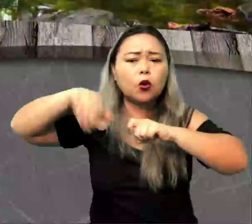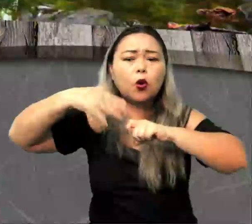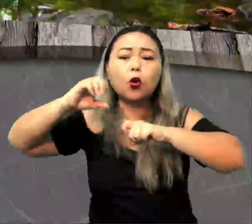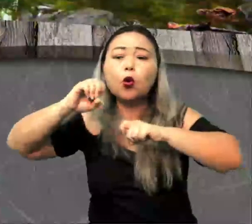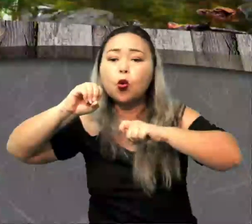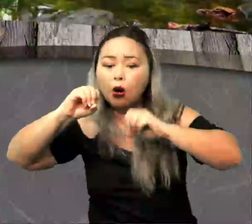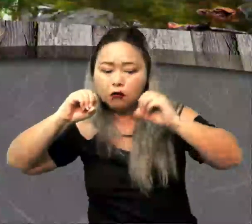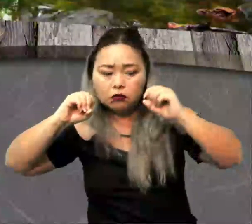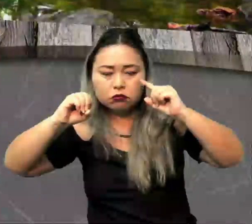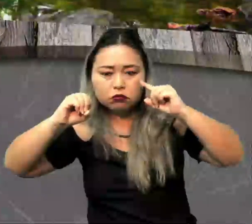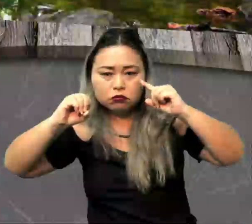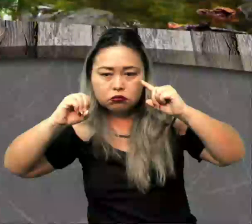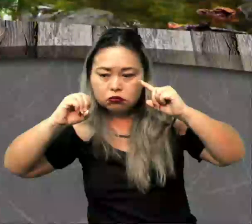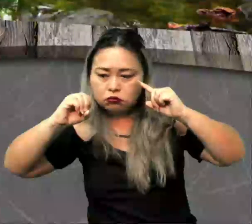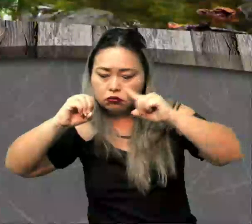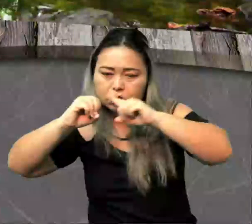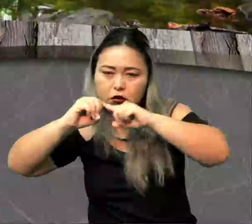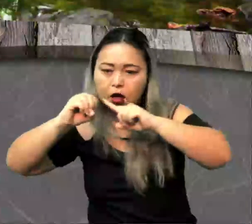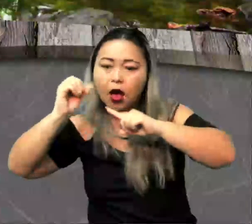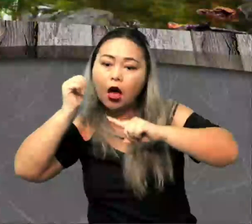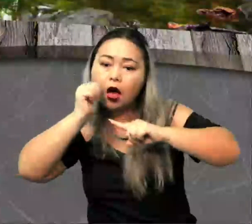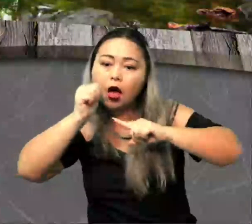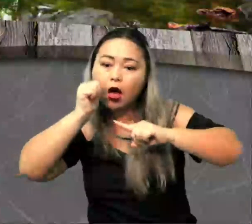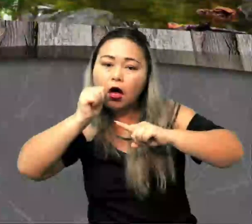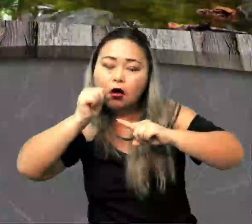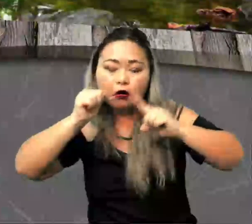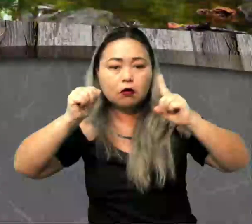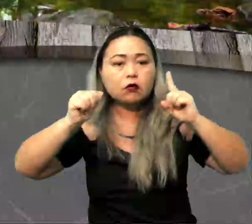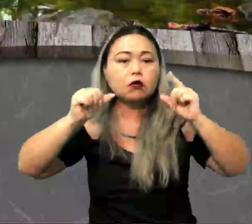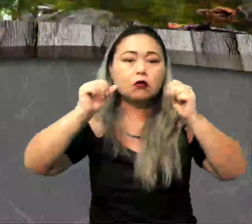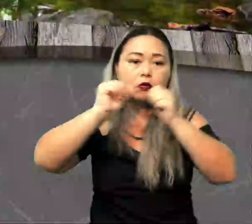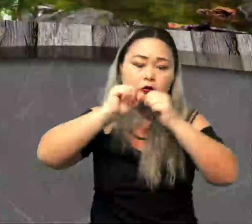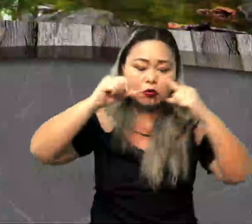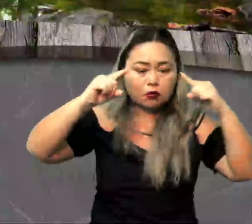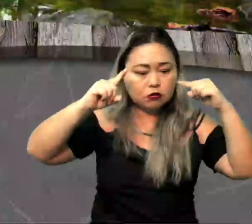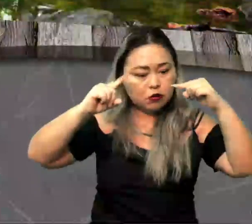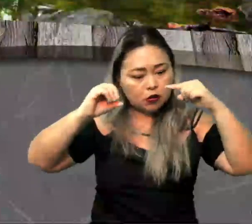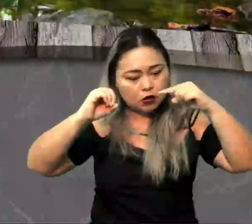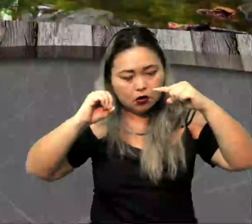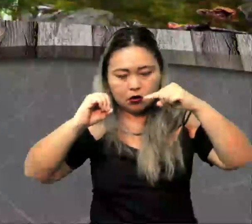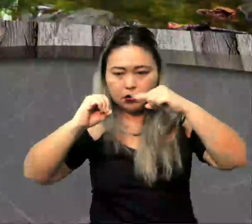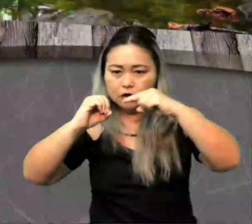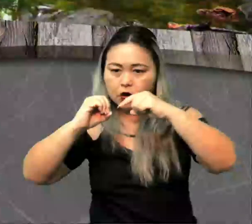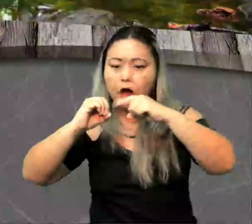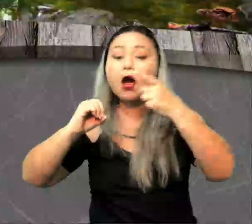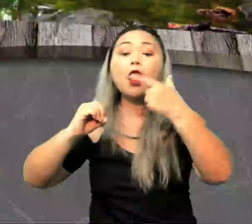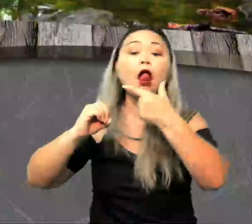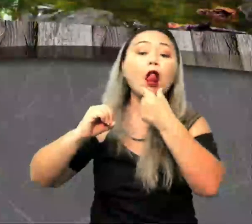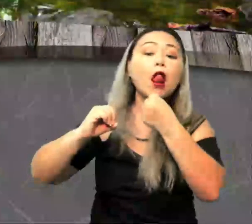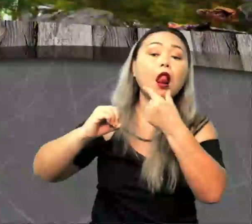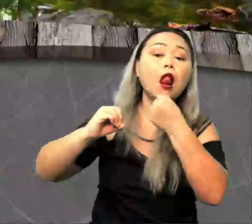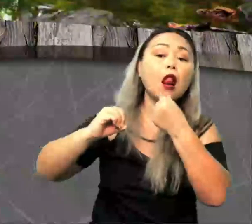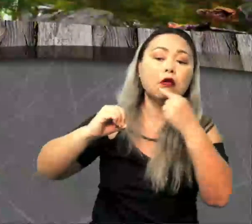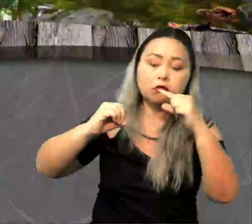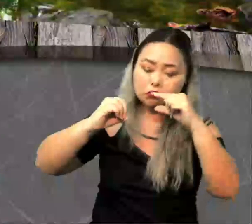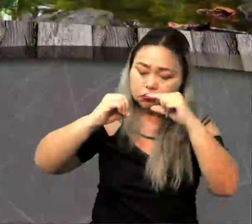o óvulo, que é o gameta feminino, sendo fecundado pelo gameta